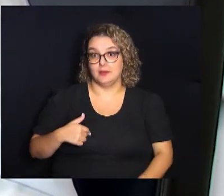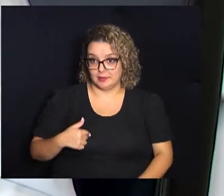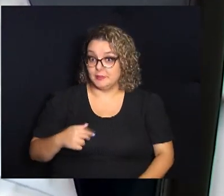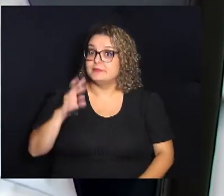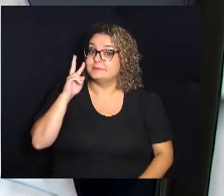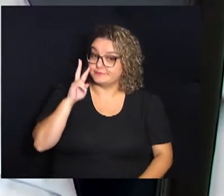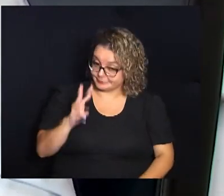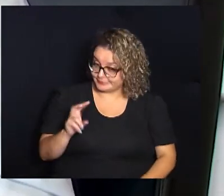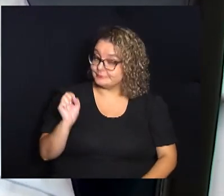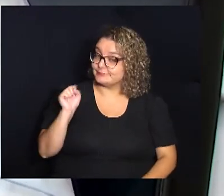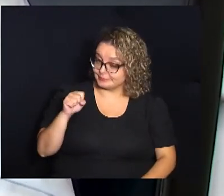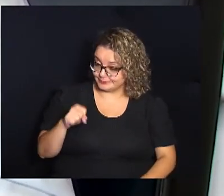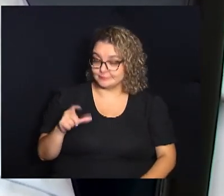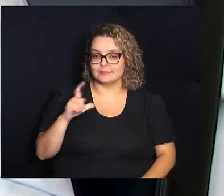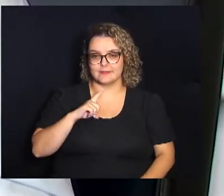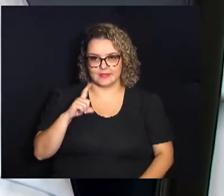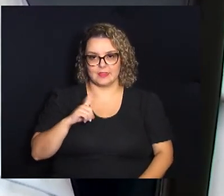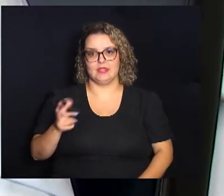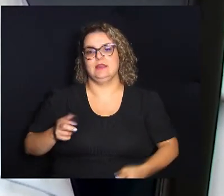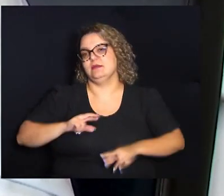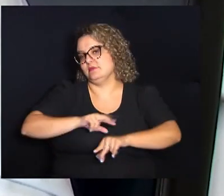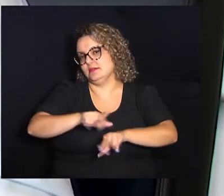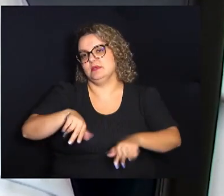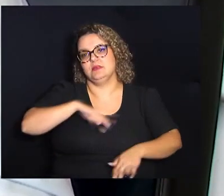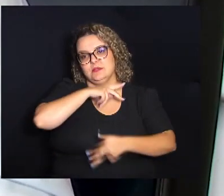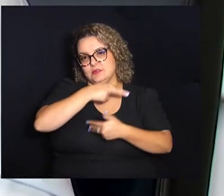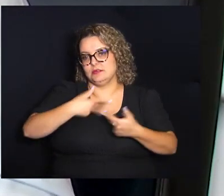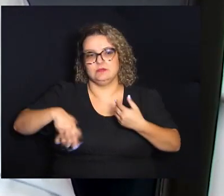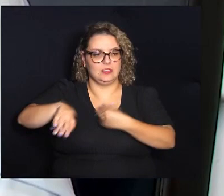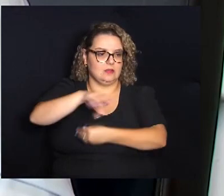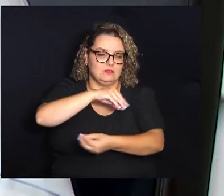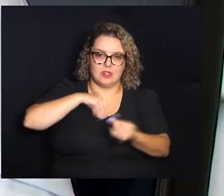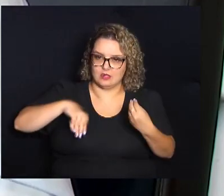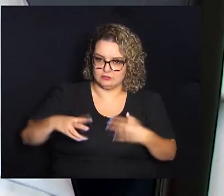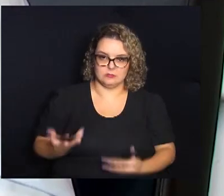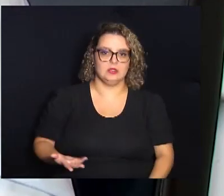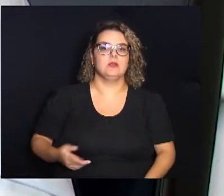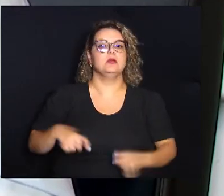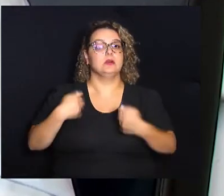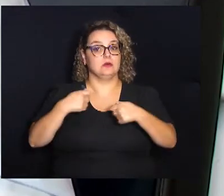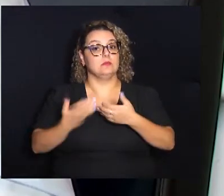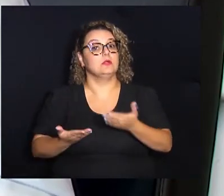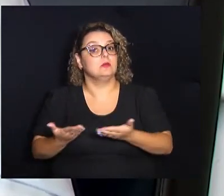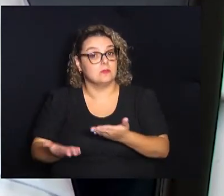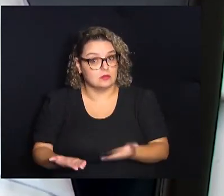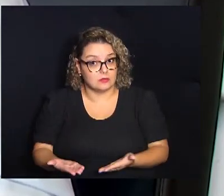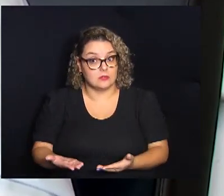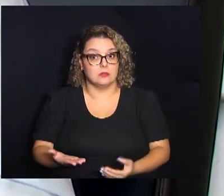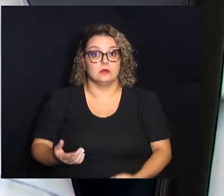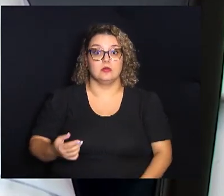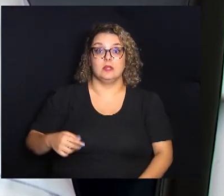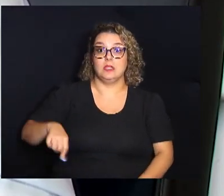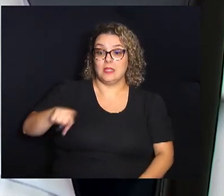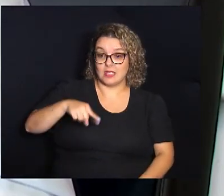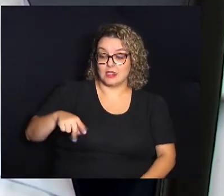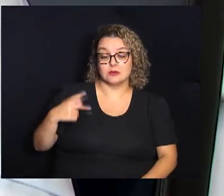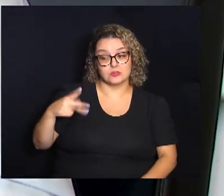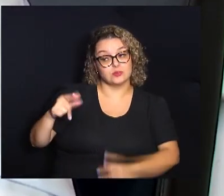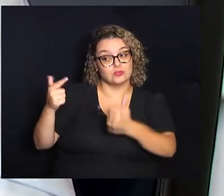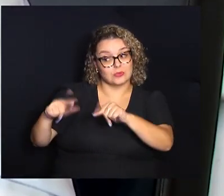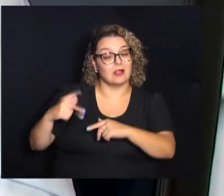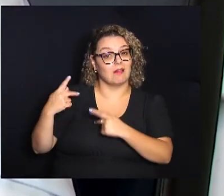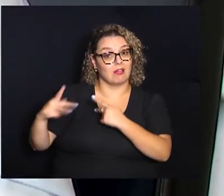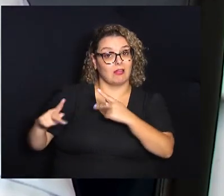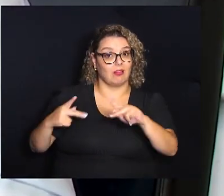que temos vários animais ali e precisam ser preservados, eles estão no espaço deles, né? Ali é uma área